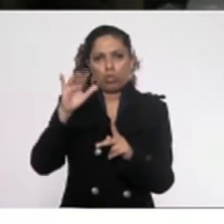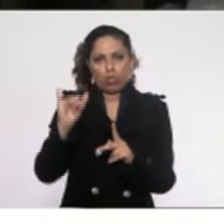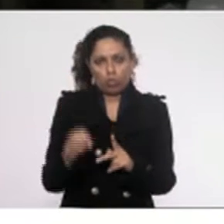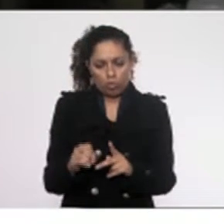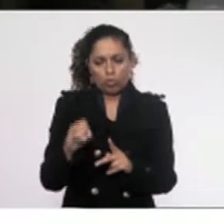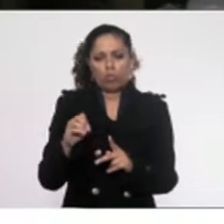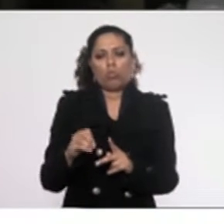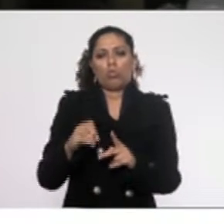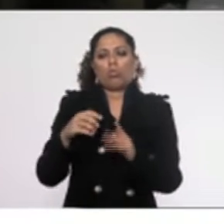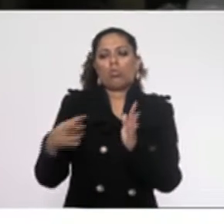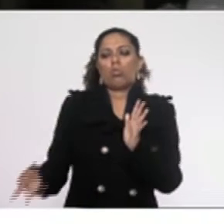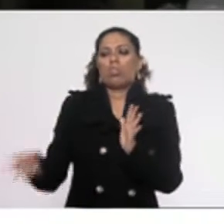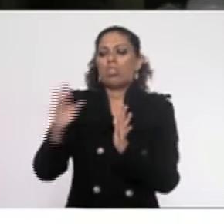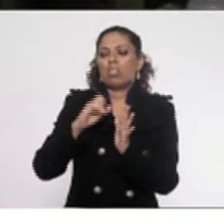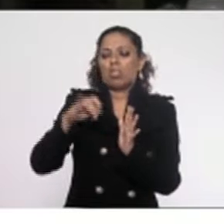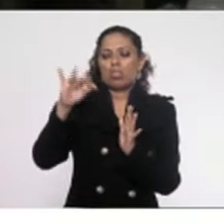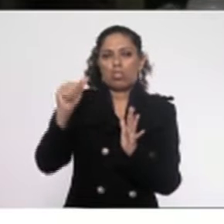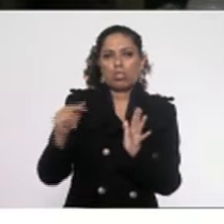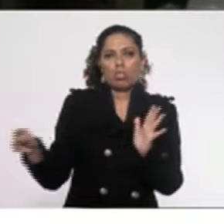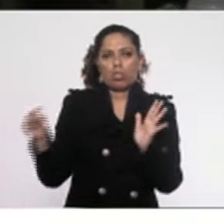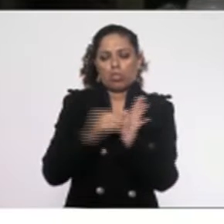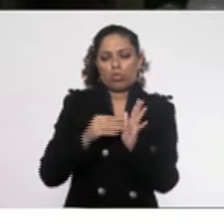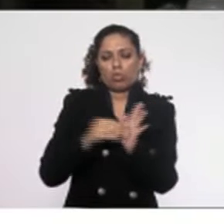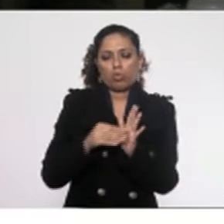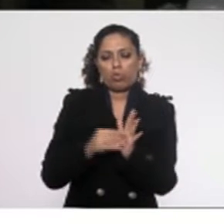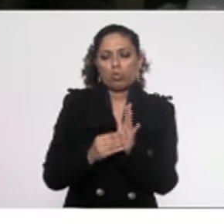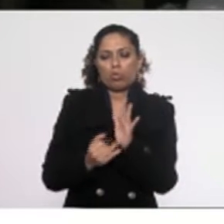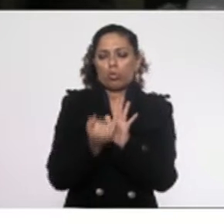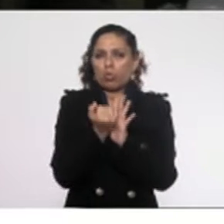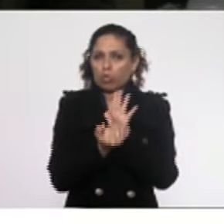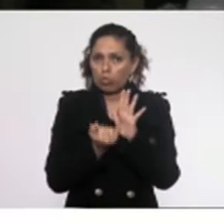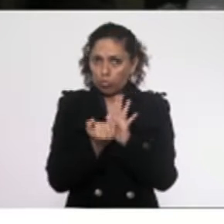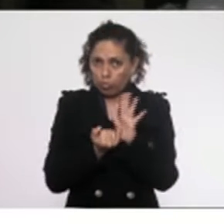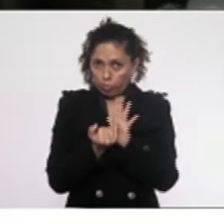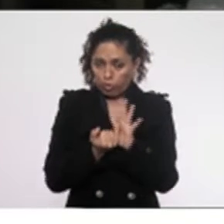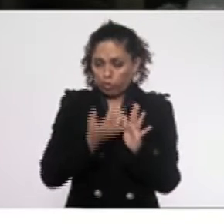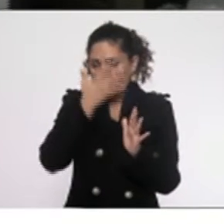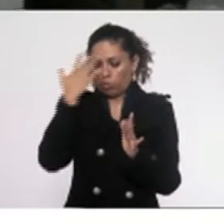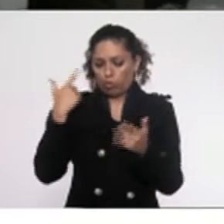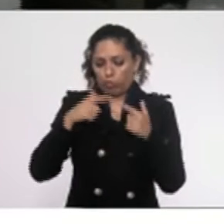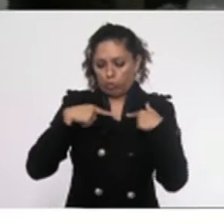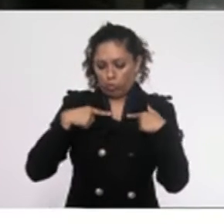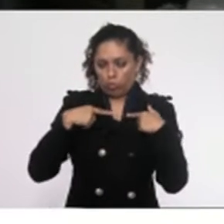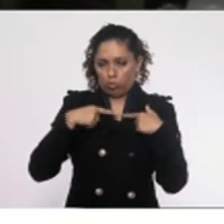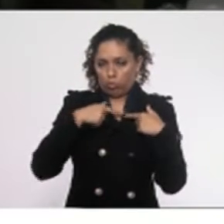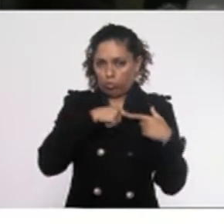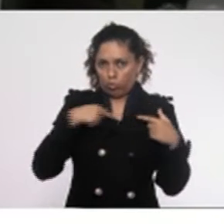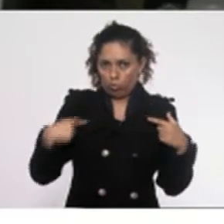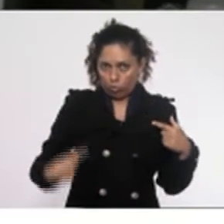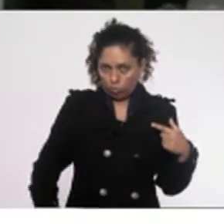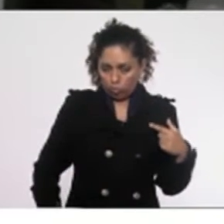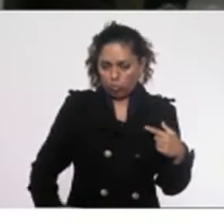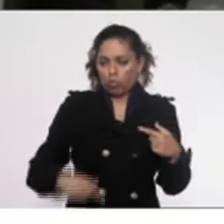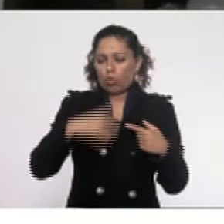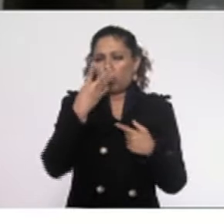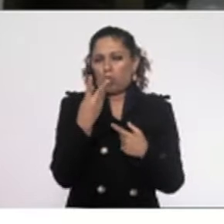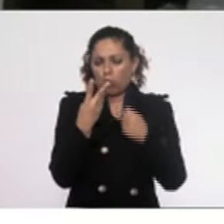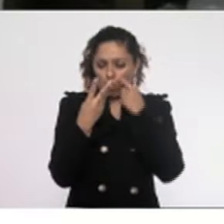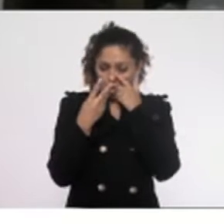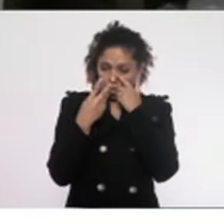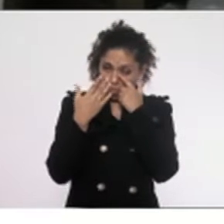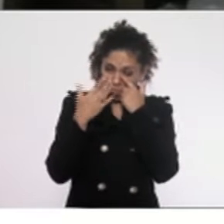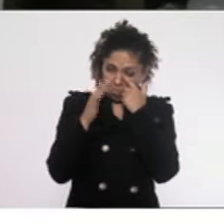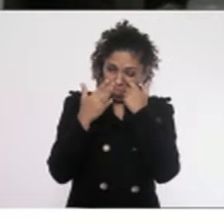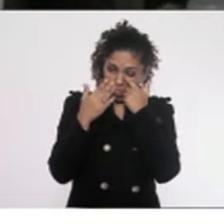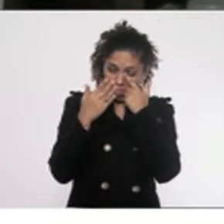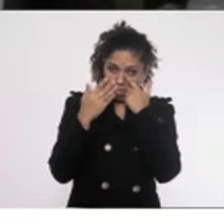as receitas oriundas do Imposto de Renda do Funcionalismo Público, na ordem de 4 bilhões e